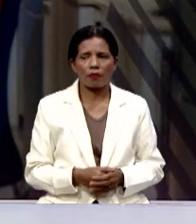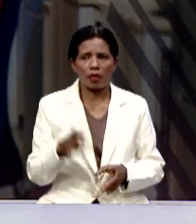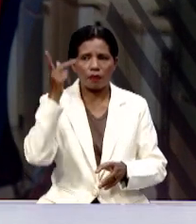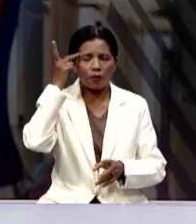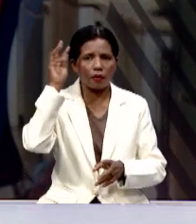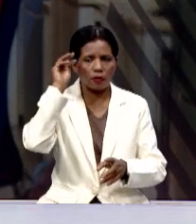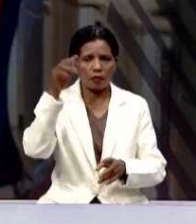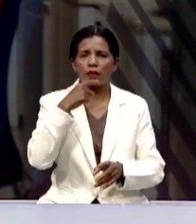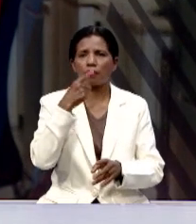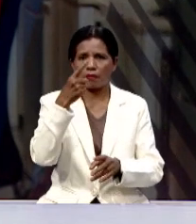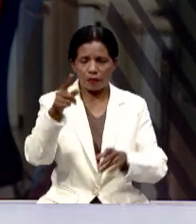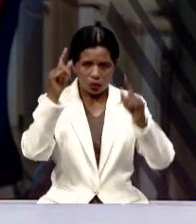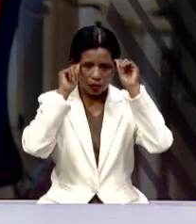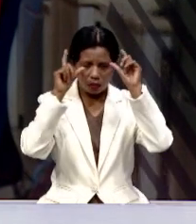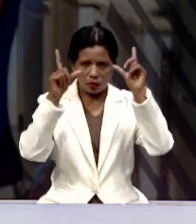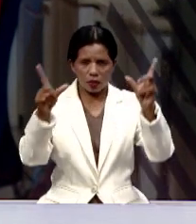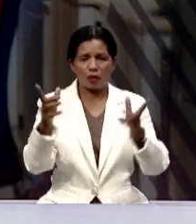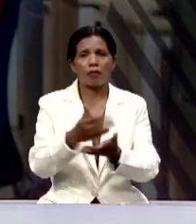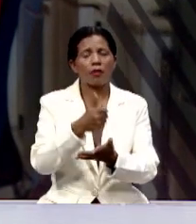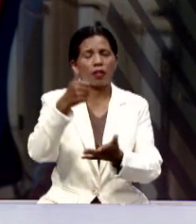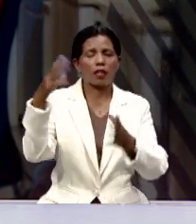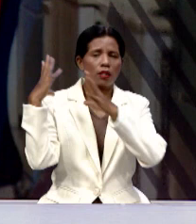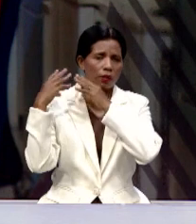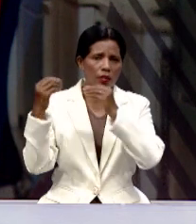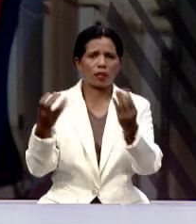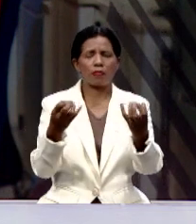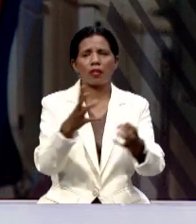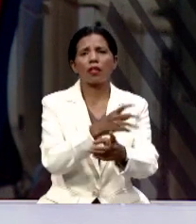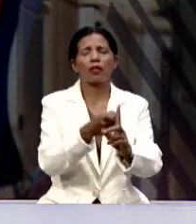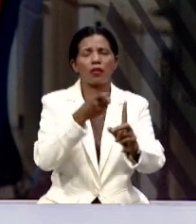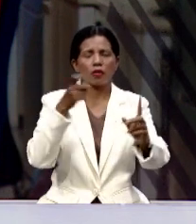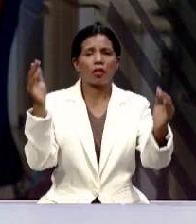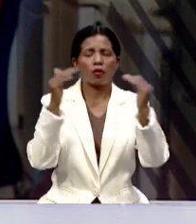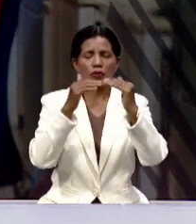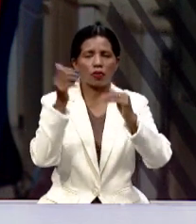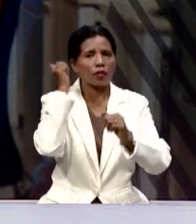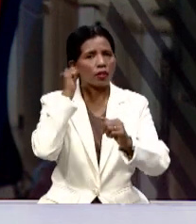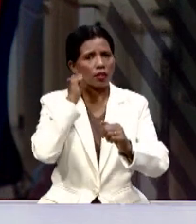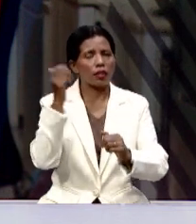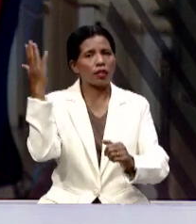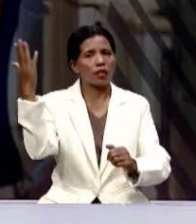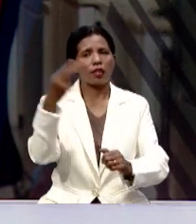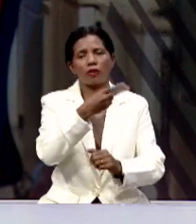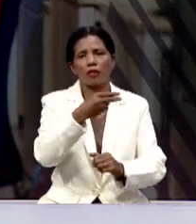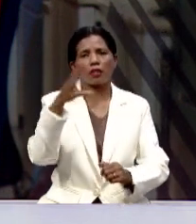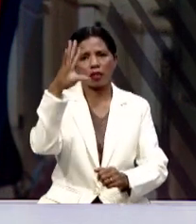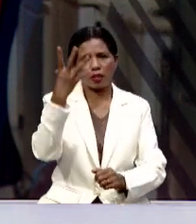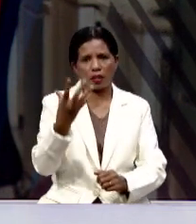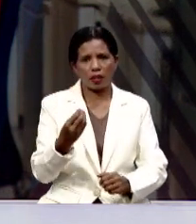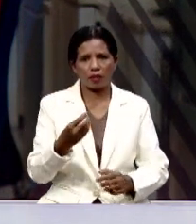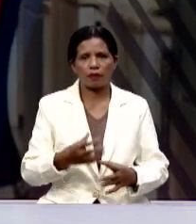primeiro-ministro afirma Timor-Leste manã experiência lubukida, husi semera ASEAN iha Jakarta.